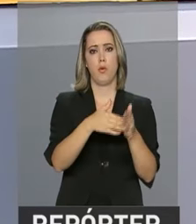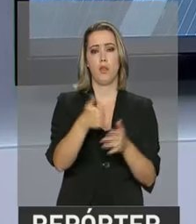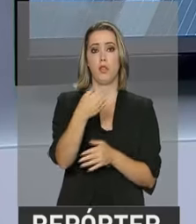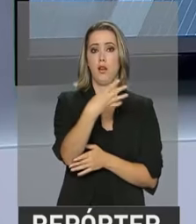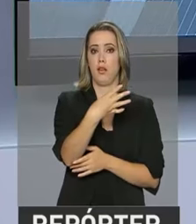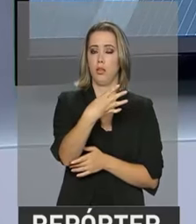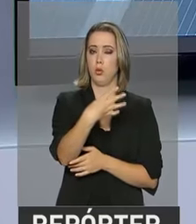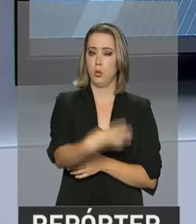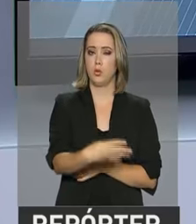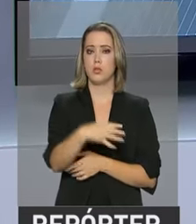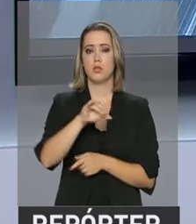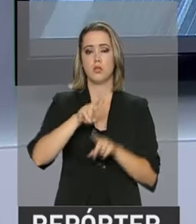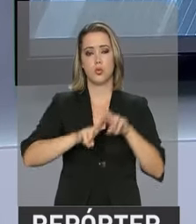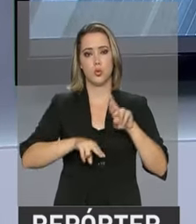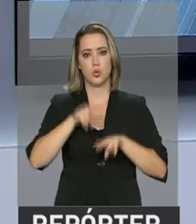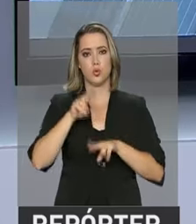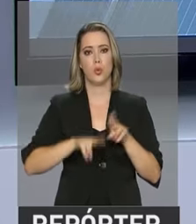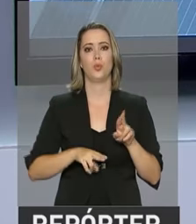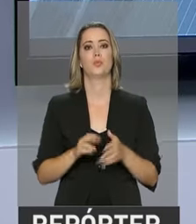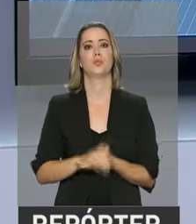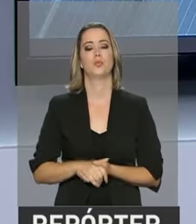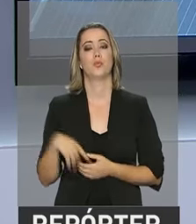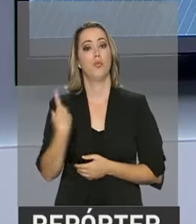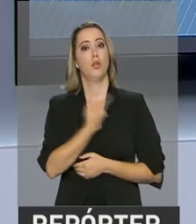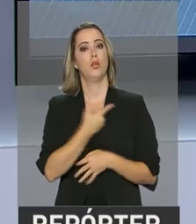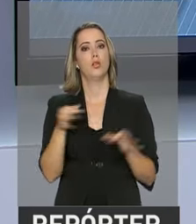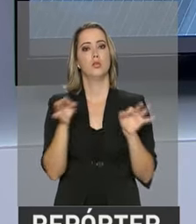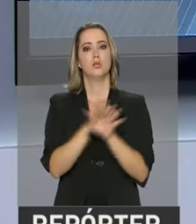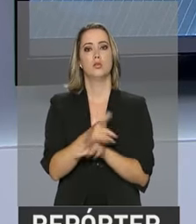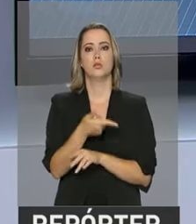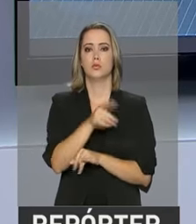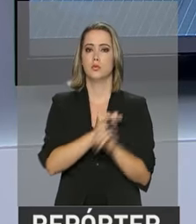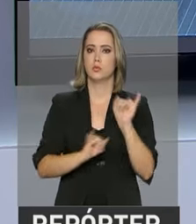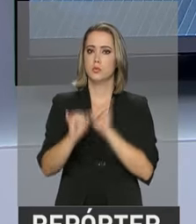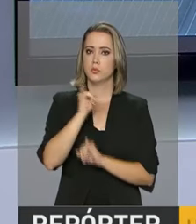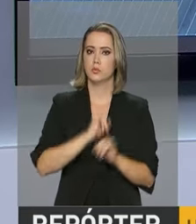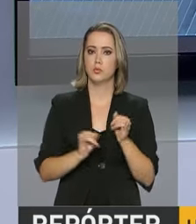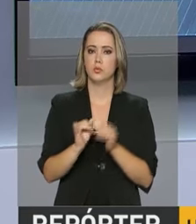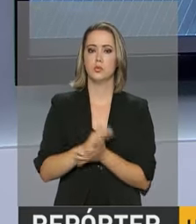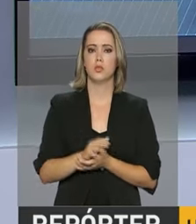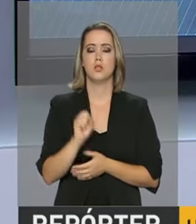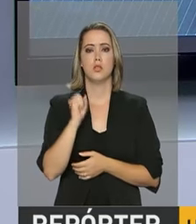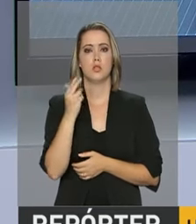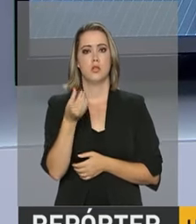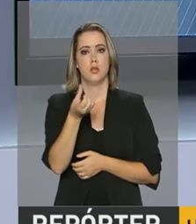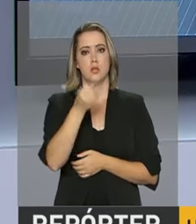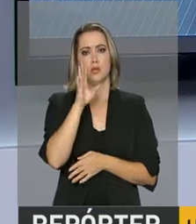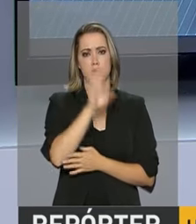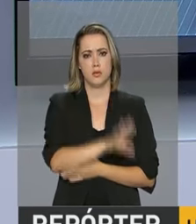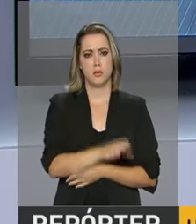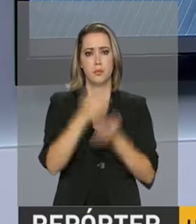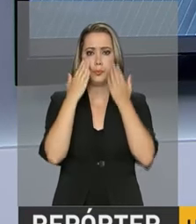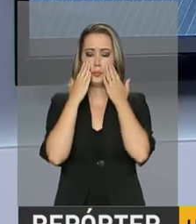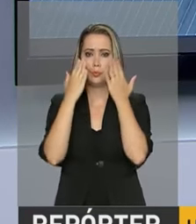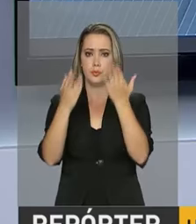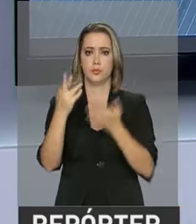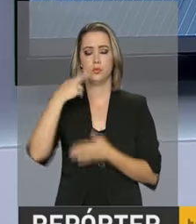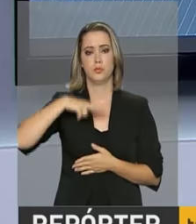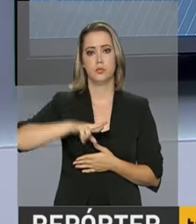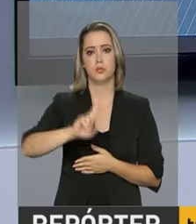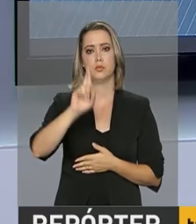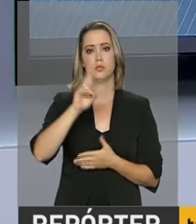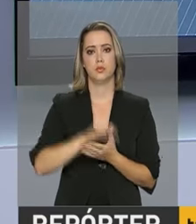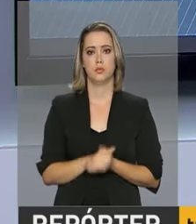junho. Nós ficamos por aqui e voltamos a qualquer momento com outras informações ou às 18h, na próxima edição